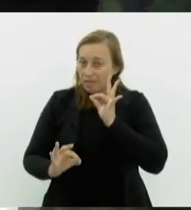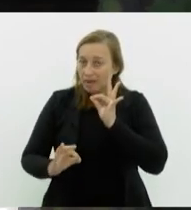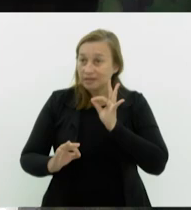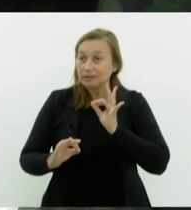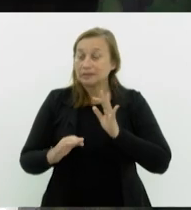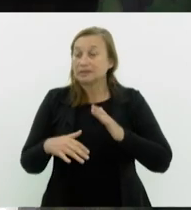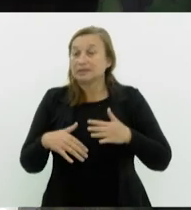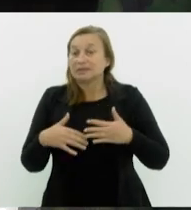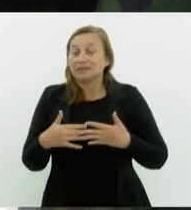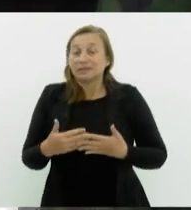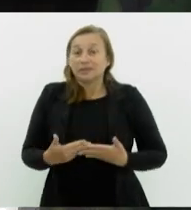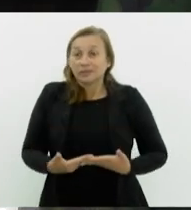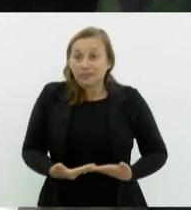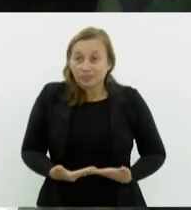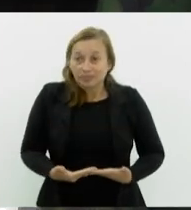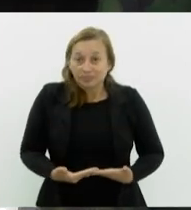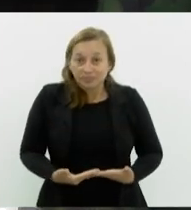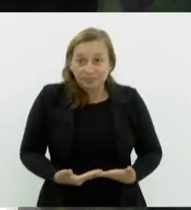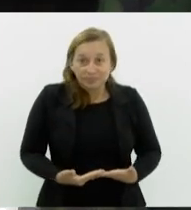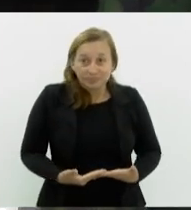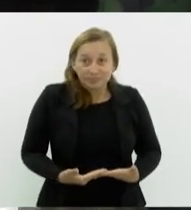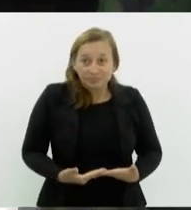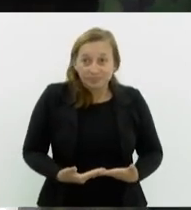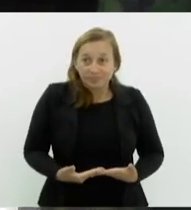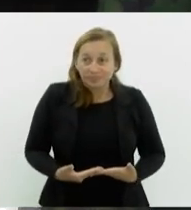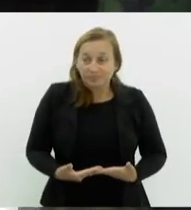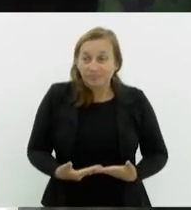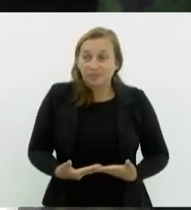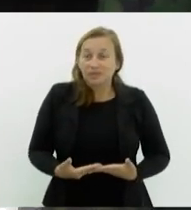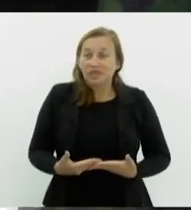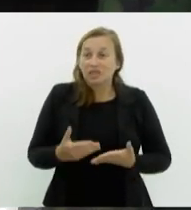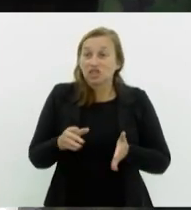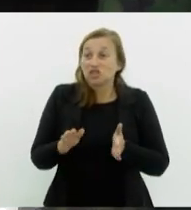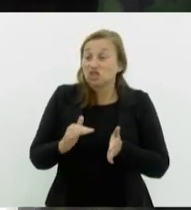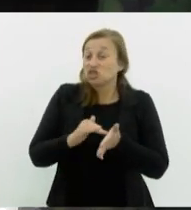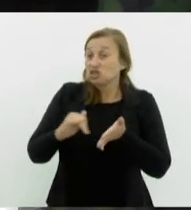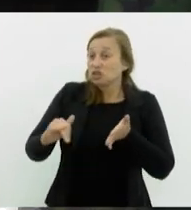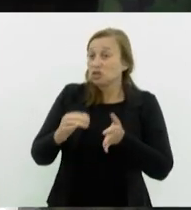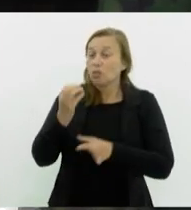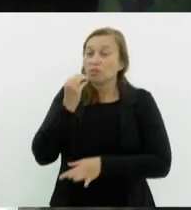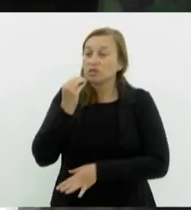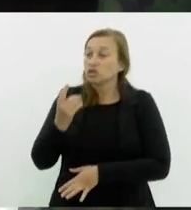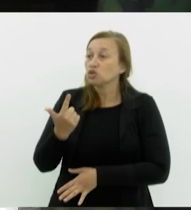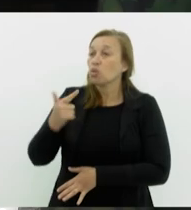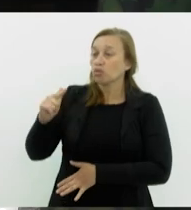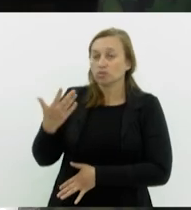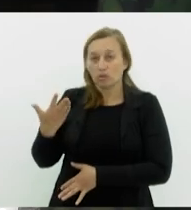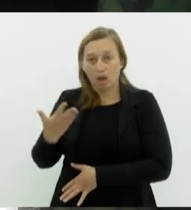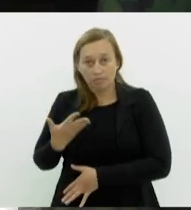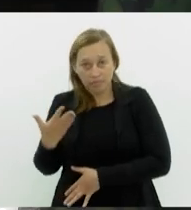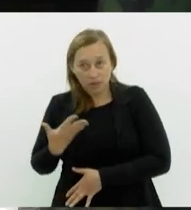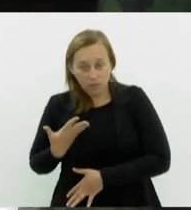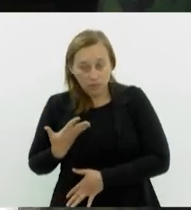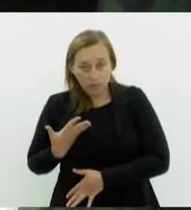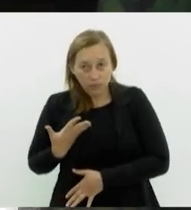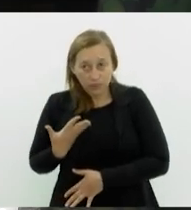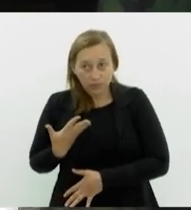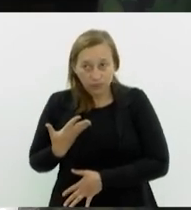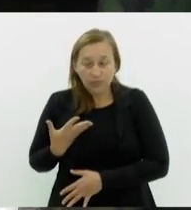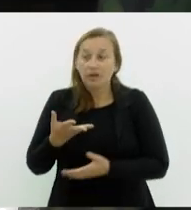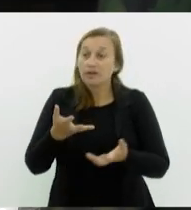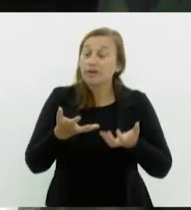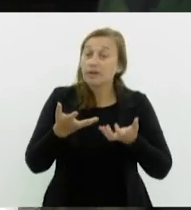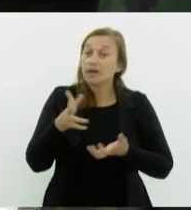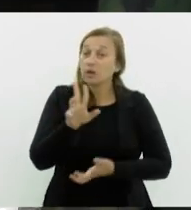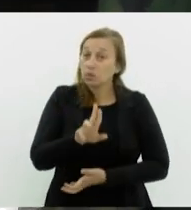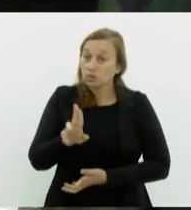né, e subtraindo a oportunidade de outro colega, enfim, que queira fazer